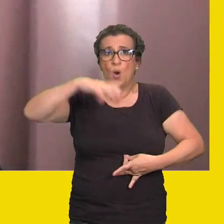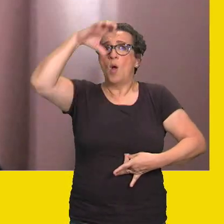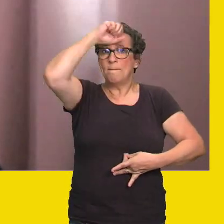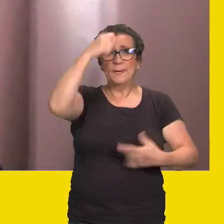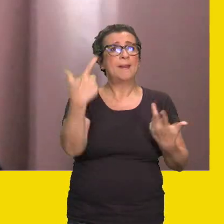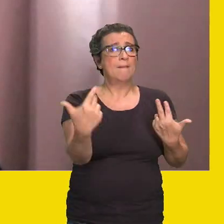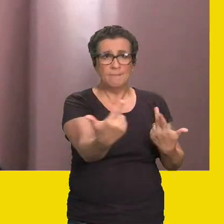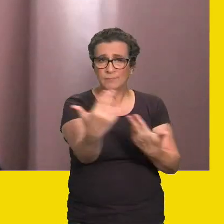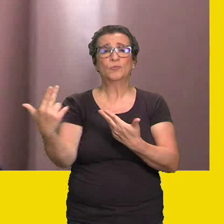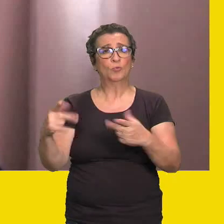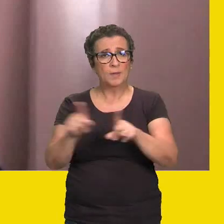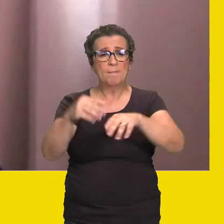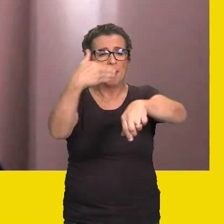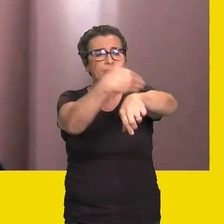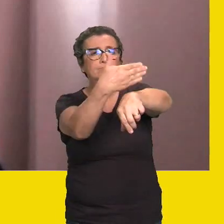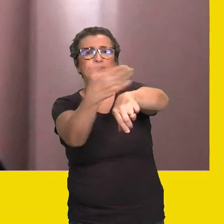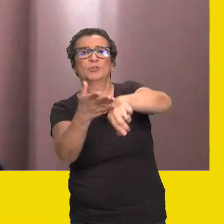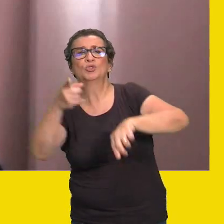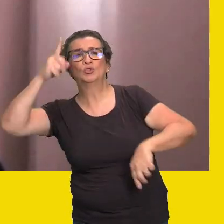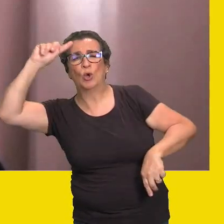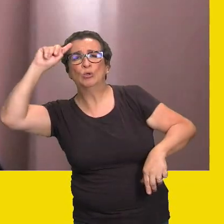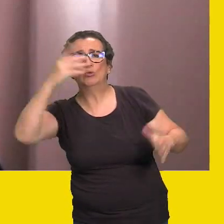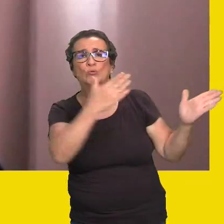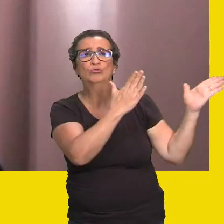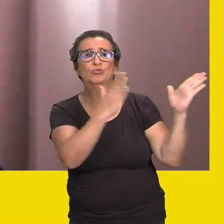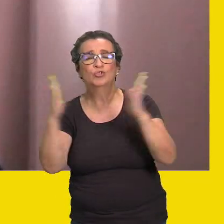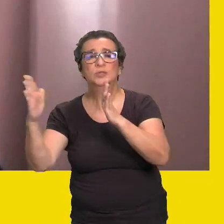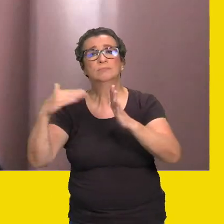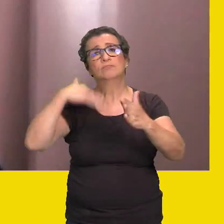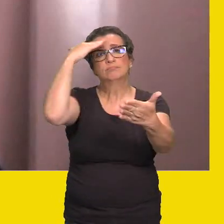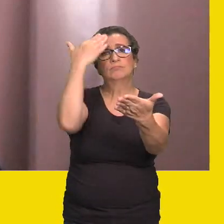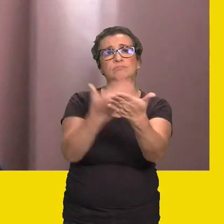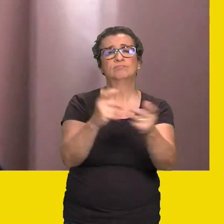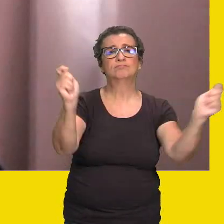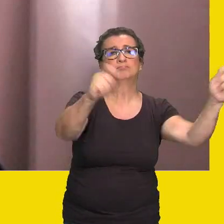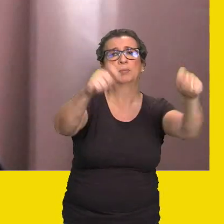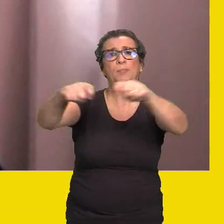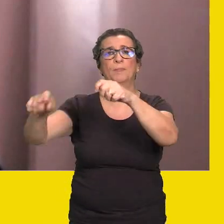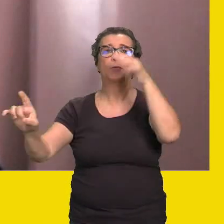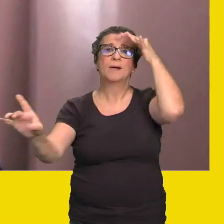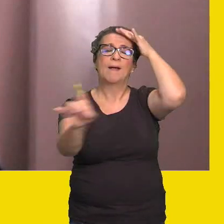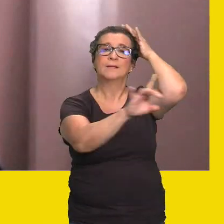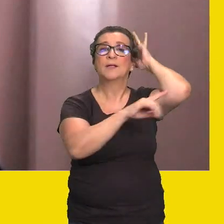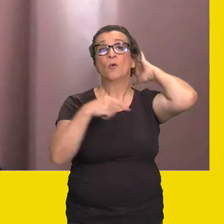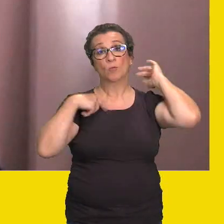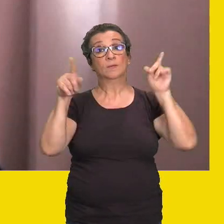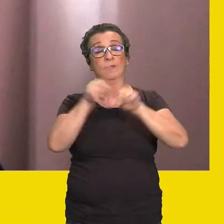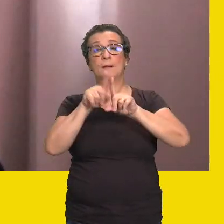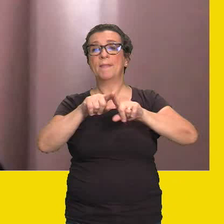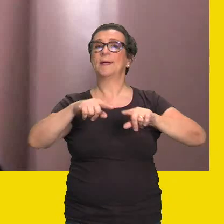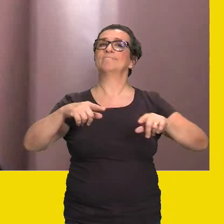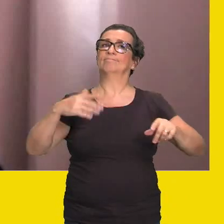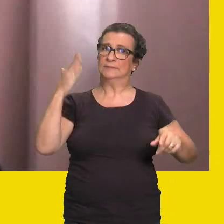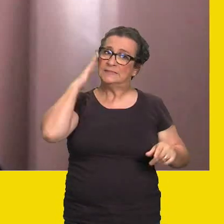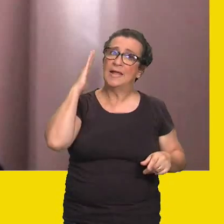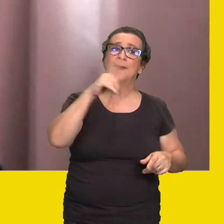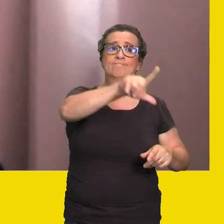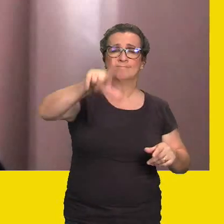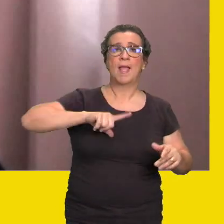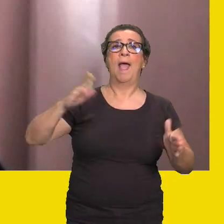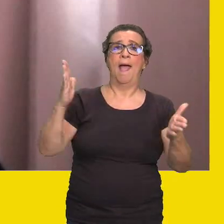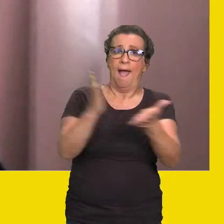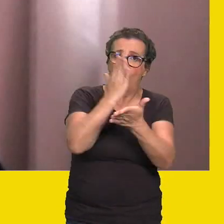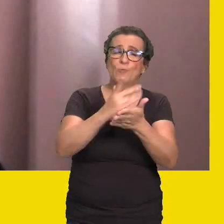eles o tempo todo, todos os dias, e acredito no potencial de cada um, levando em consideração suas limitações e,